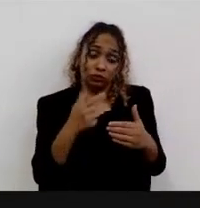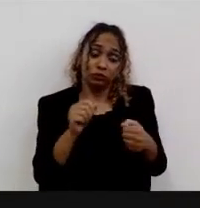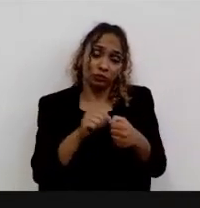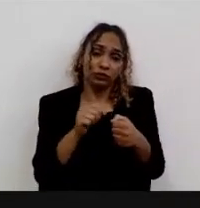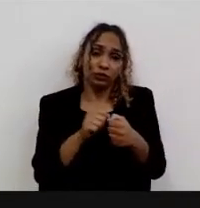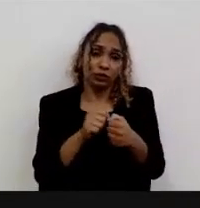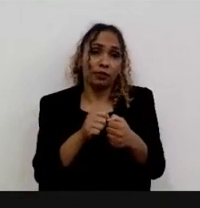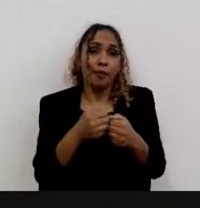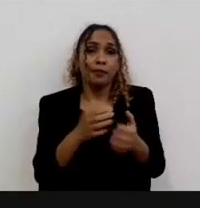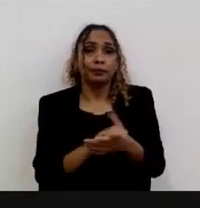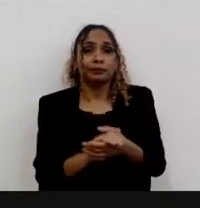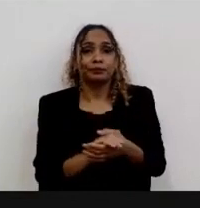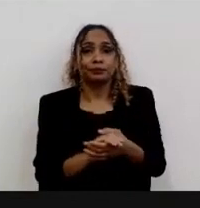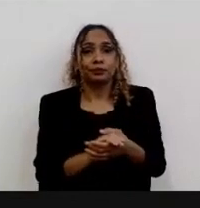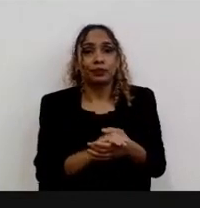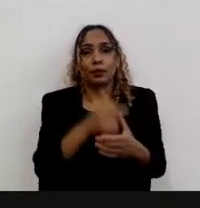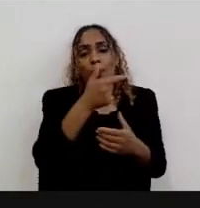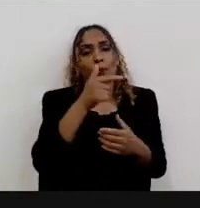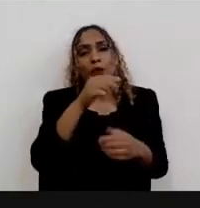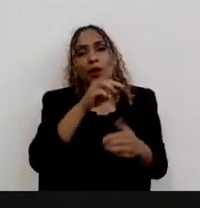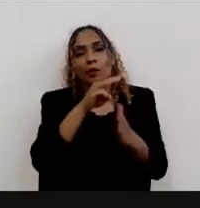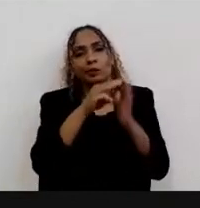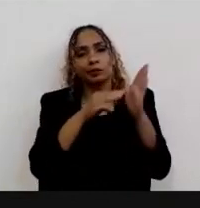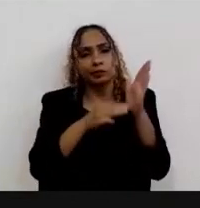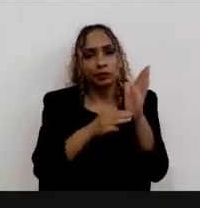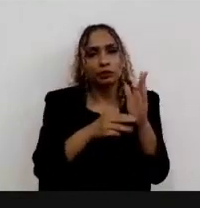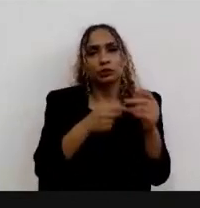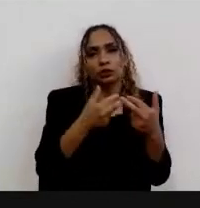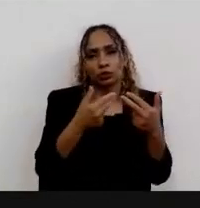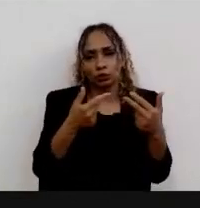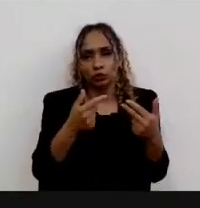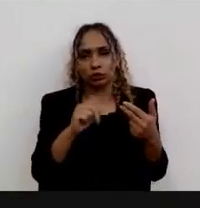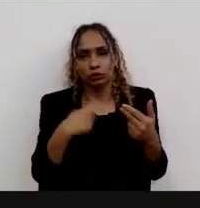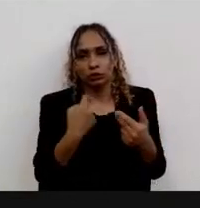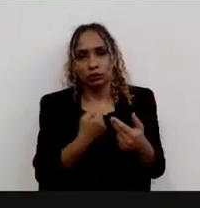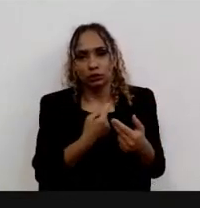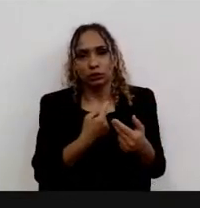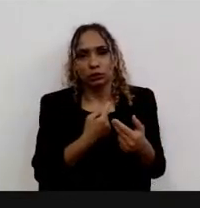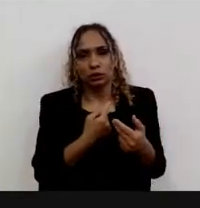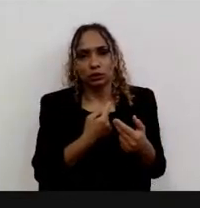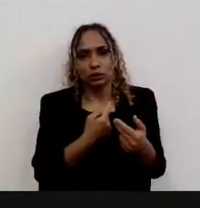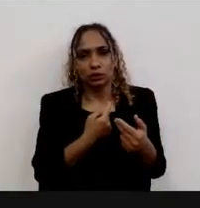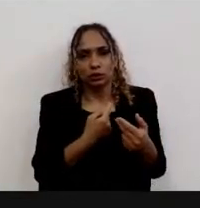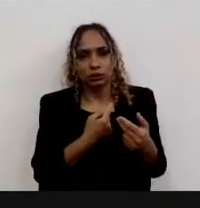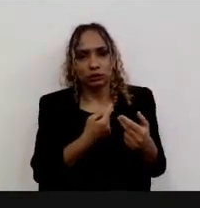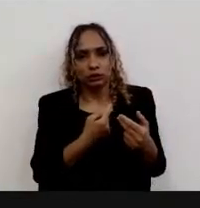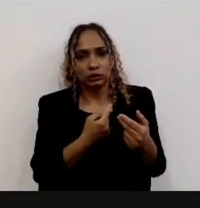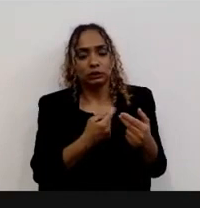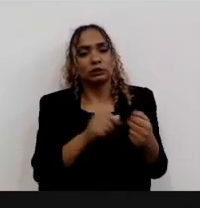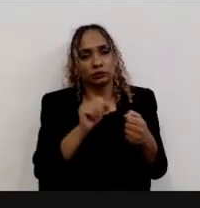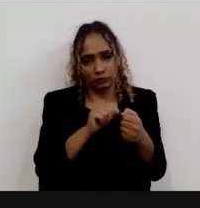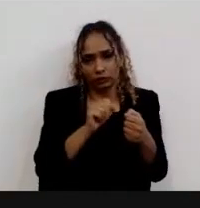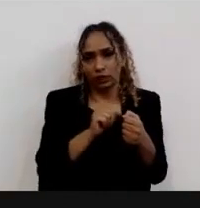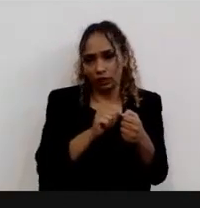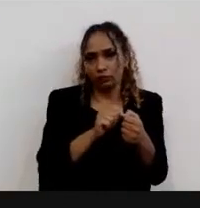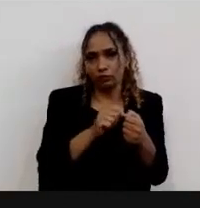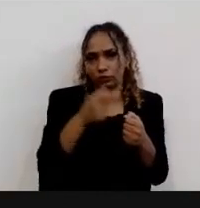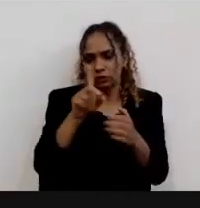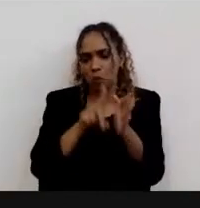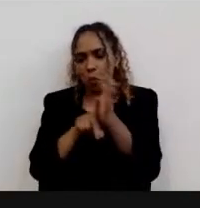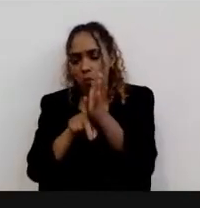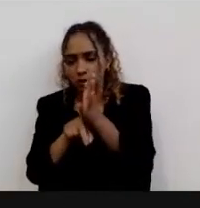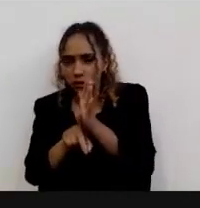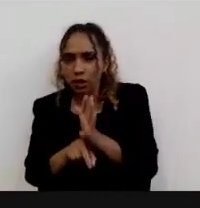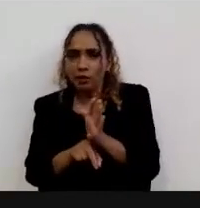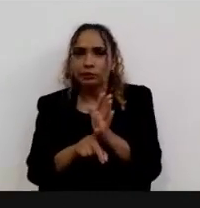isso. E aí, métodos e procedimentos que a gente elencou e alguns que a gente já realizou, né? Seria